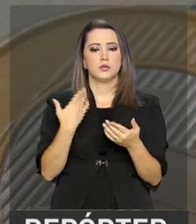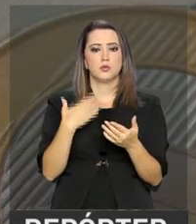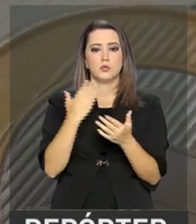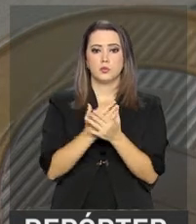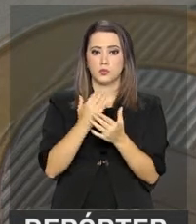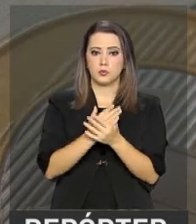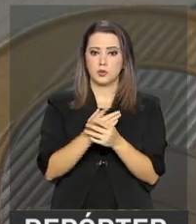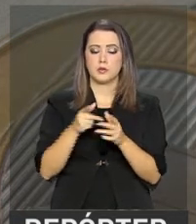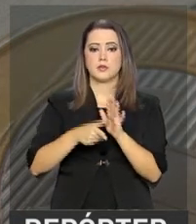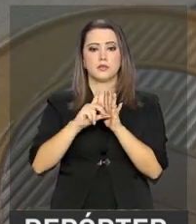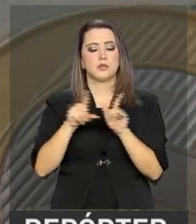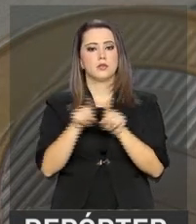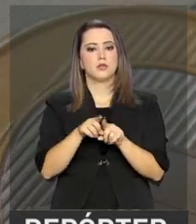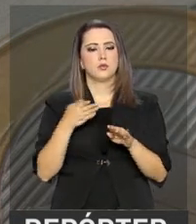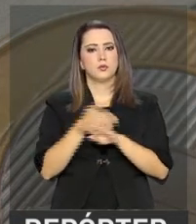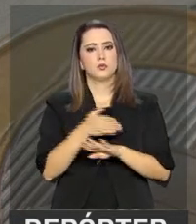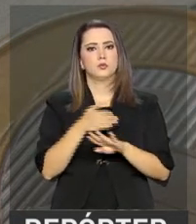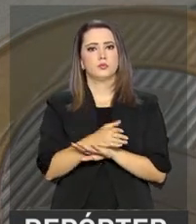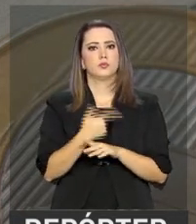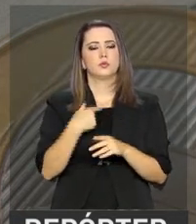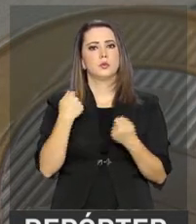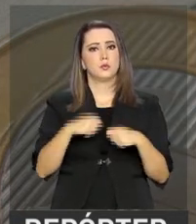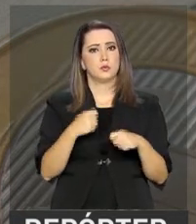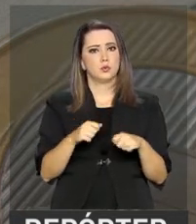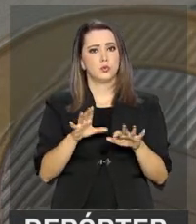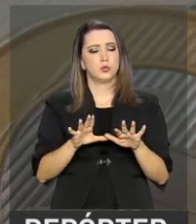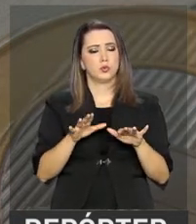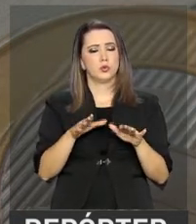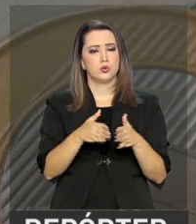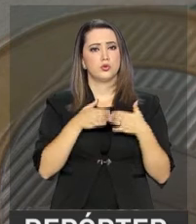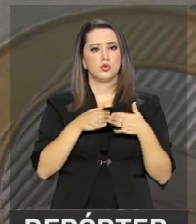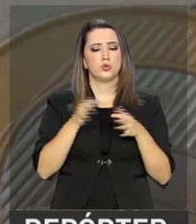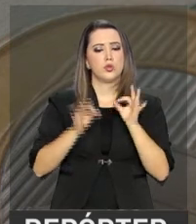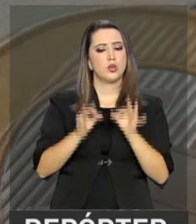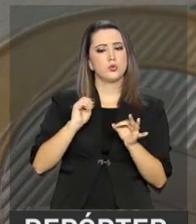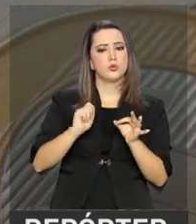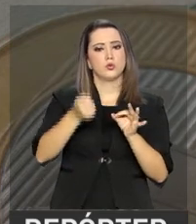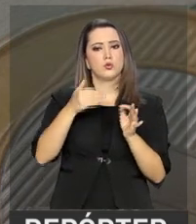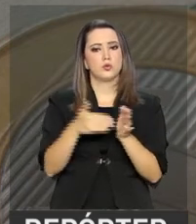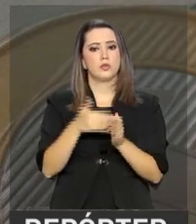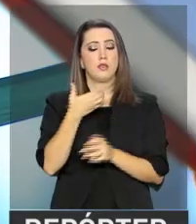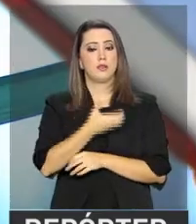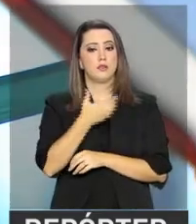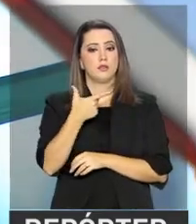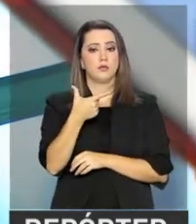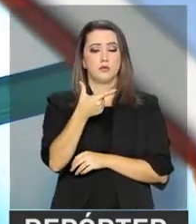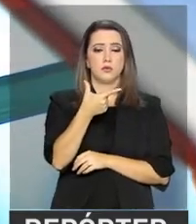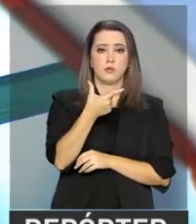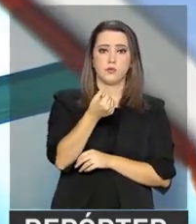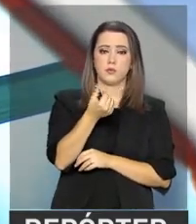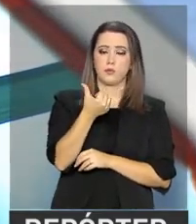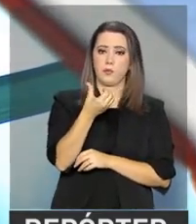ações civis públicas entraram com execução de sentença coletiva até dezembro do ano passado para